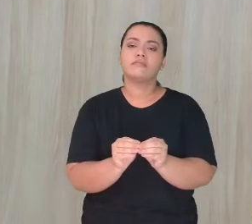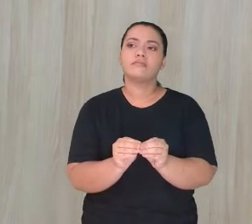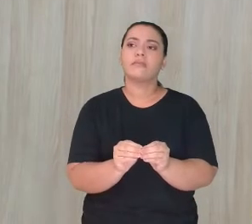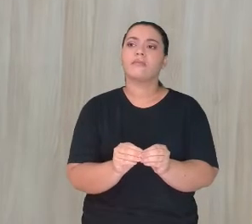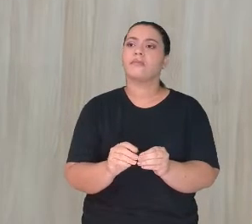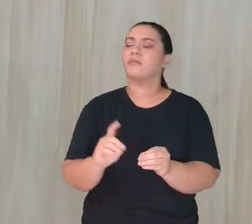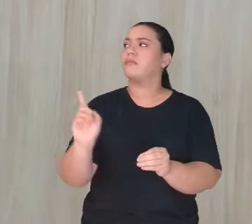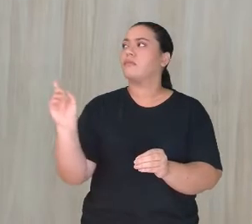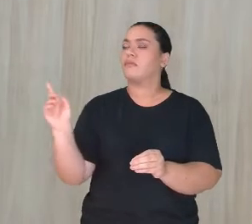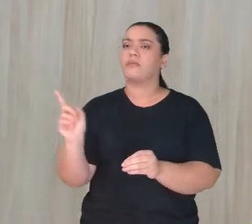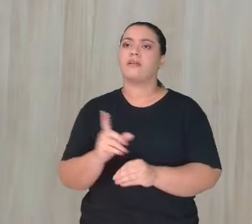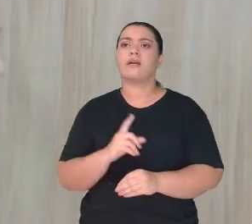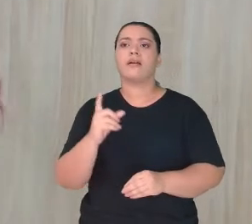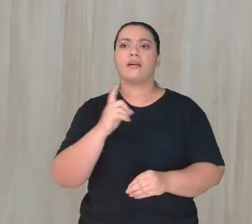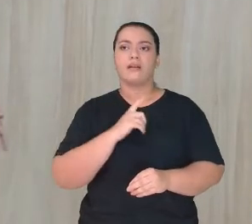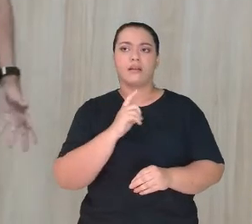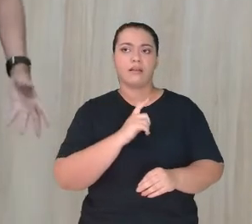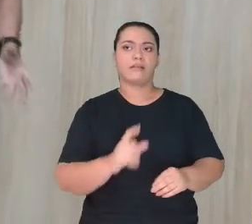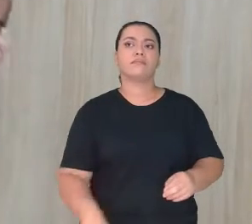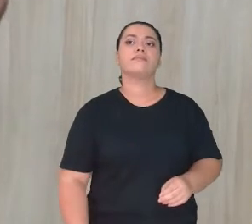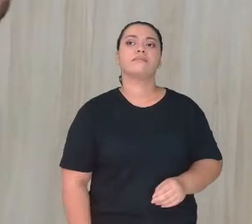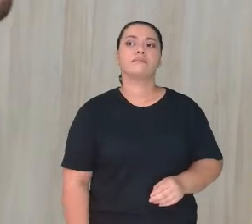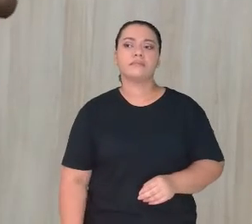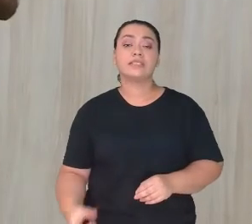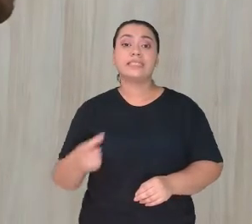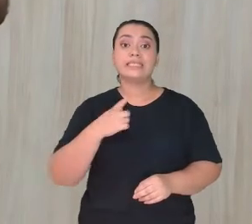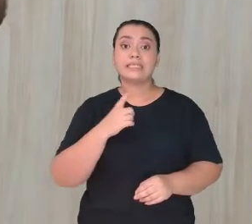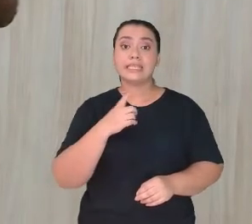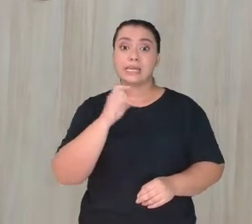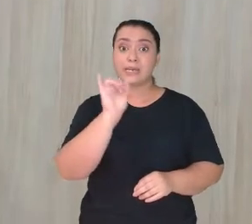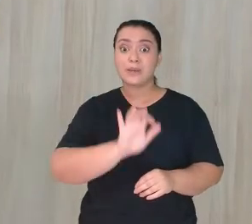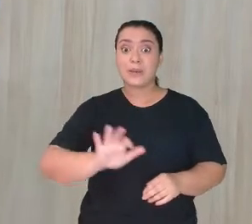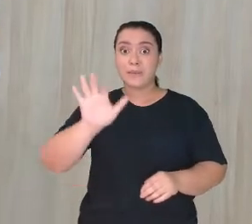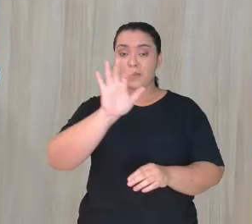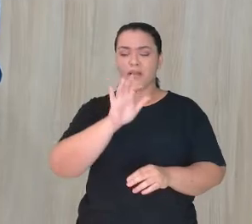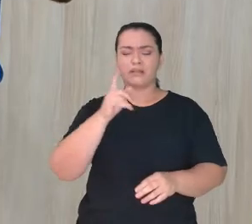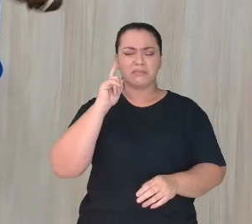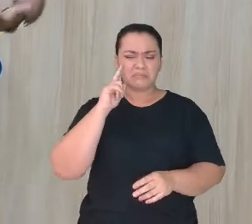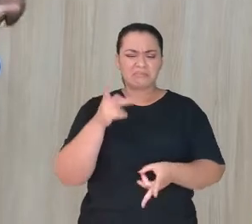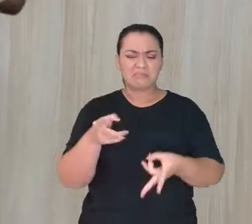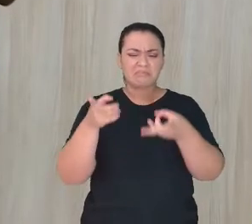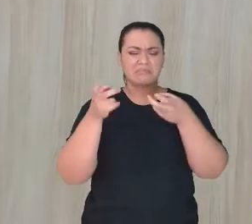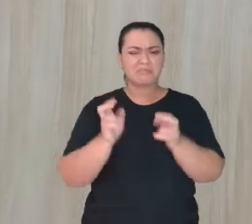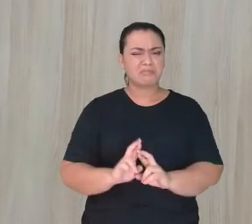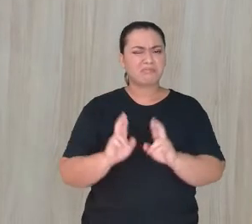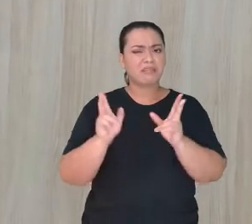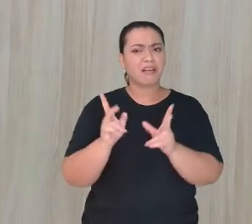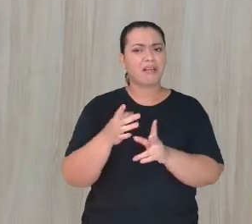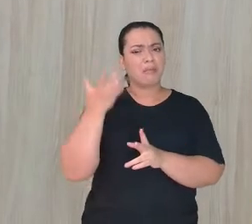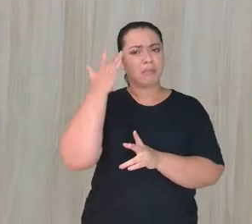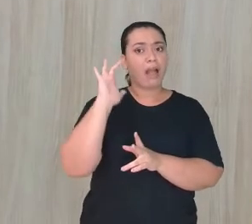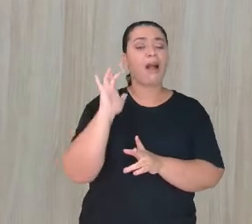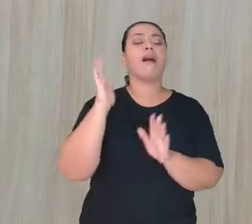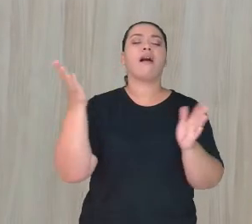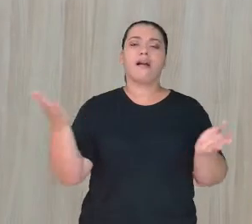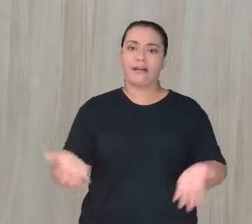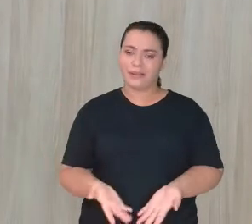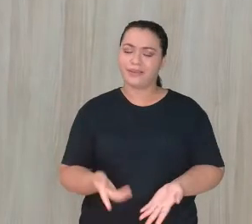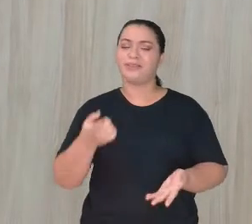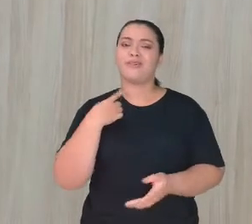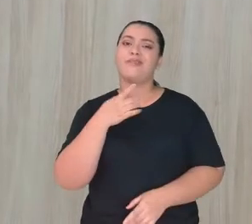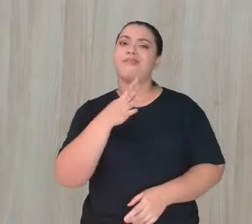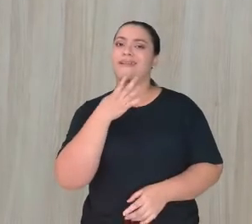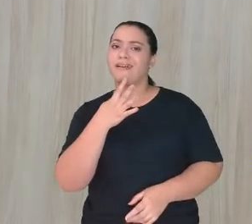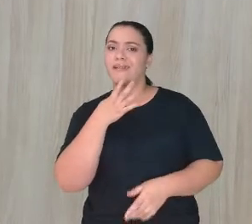ou 2 quadrados, né, que sejam por medidas iguais, você vai ter a figura que aparentemente era uma figura desconhecida para mim e para